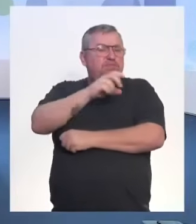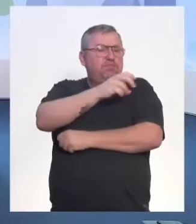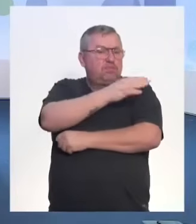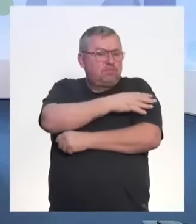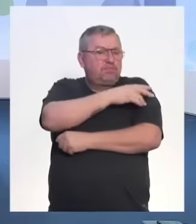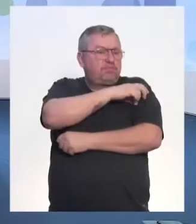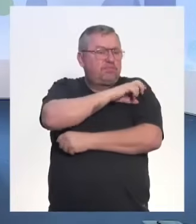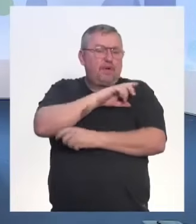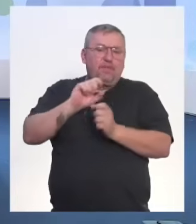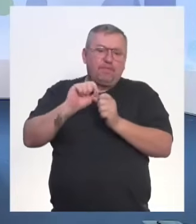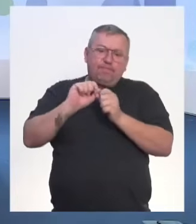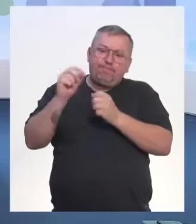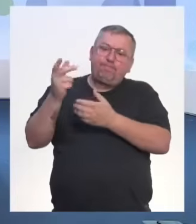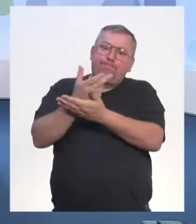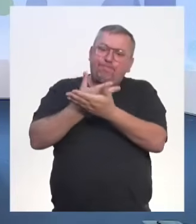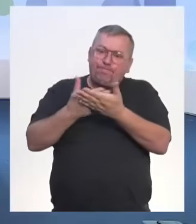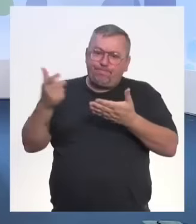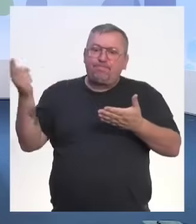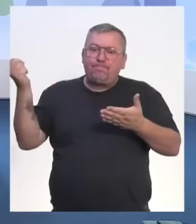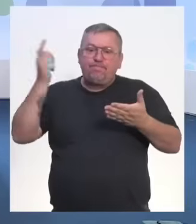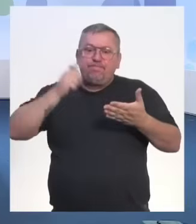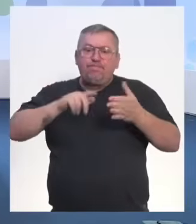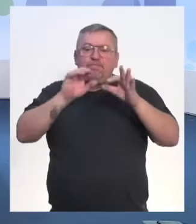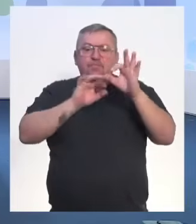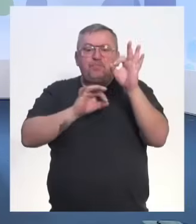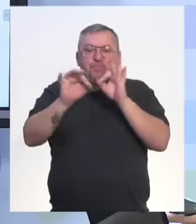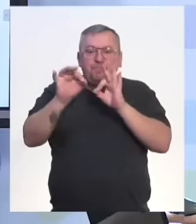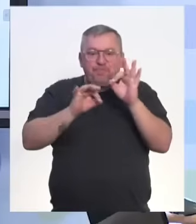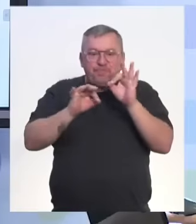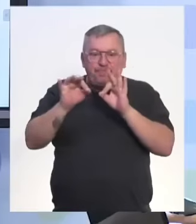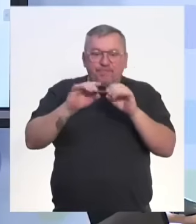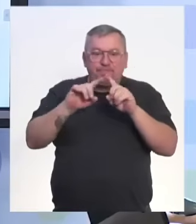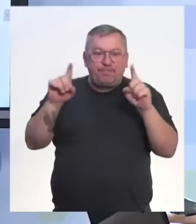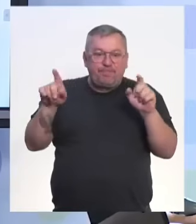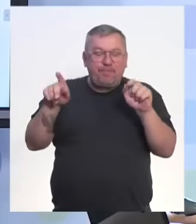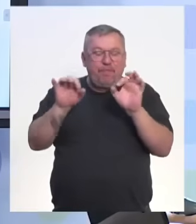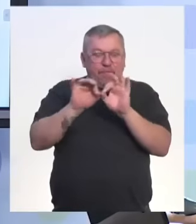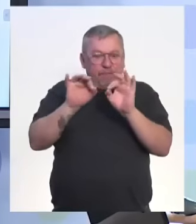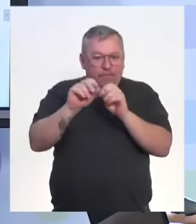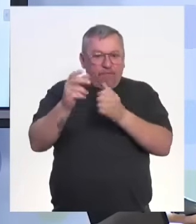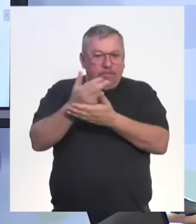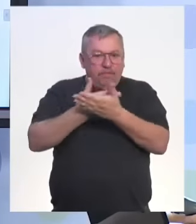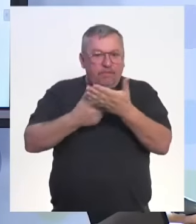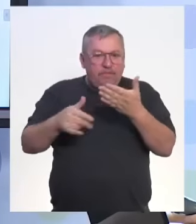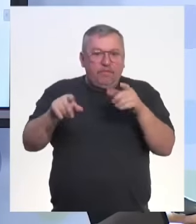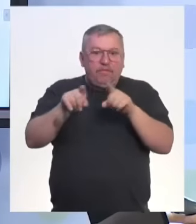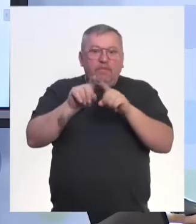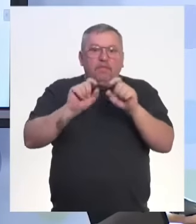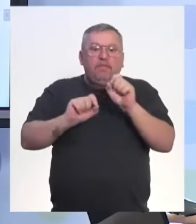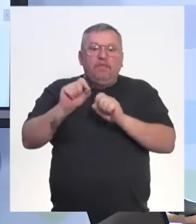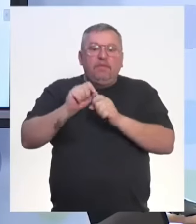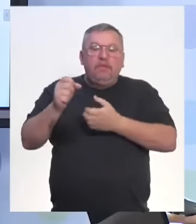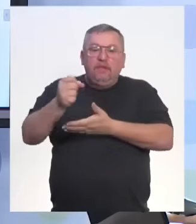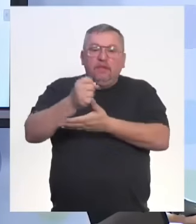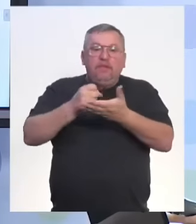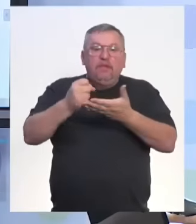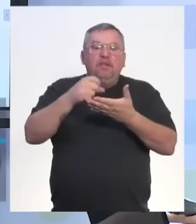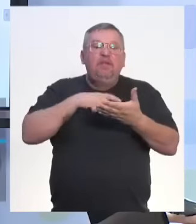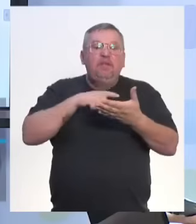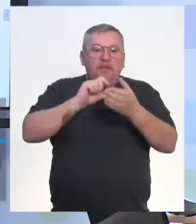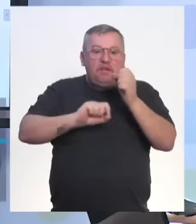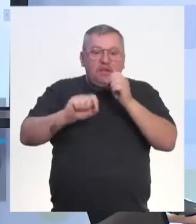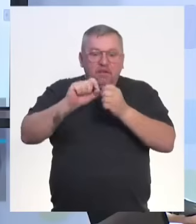essa construção. Vocês conseguiram montar esse molde de construção aí para vocês, que é basicamente você ter uma